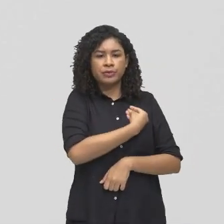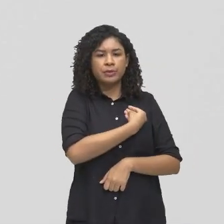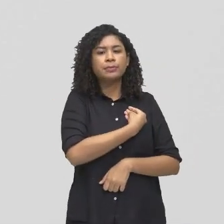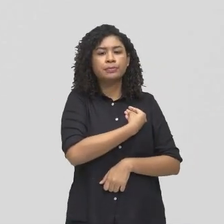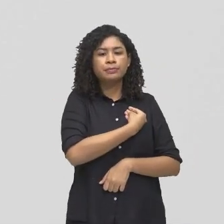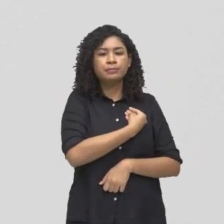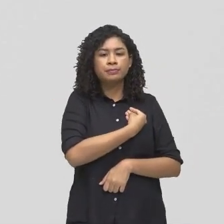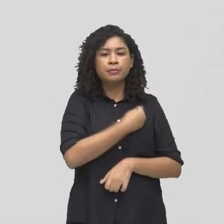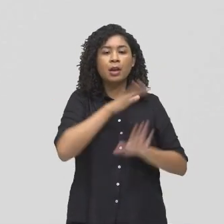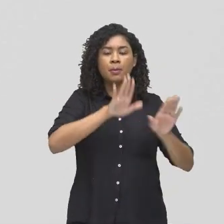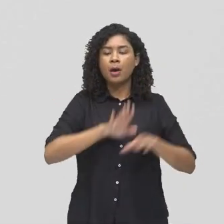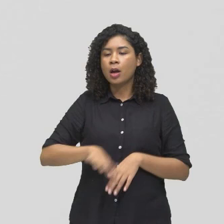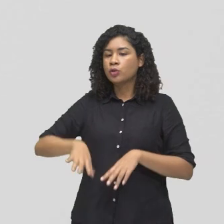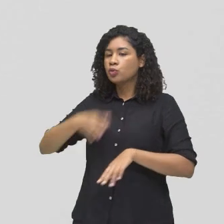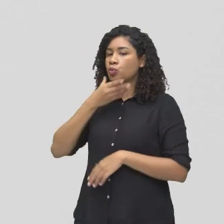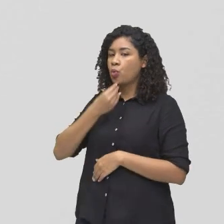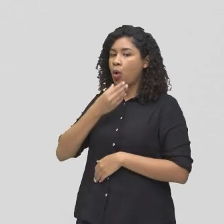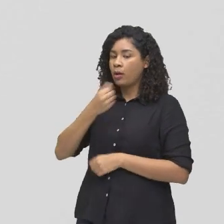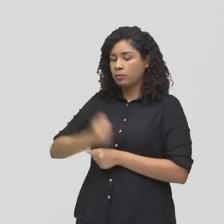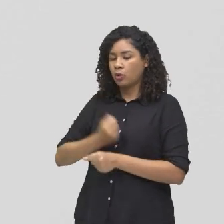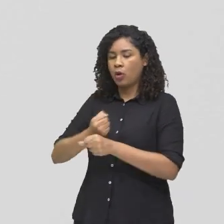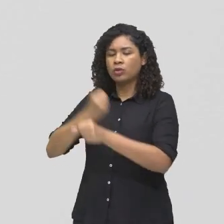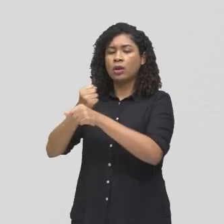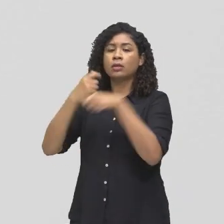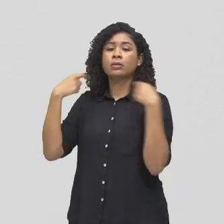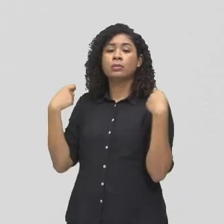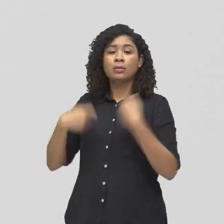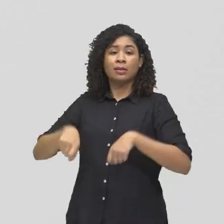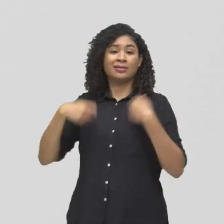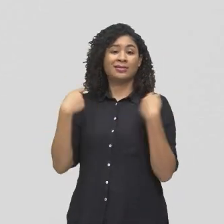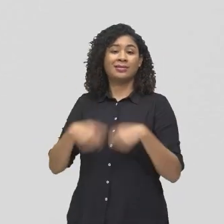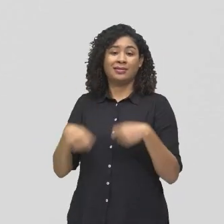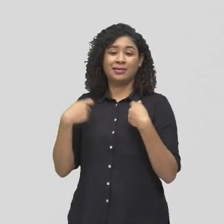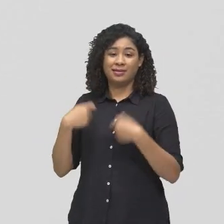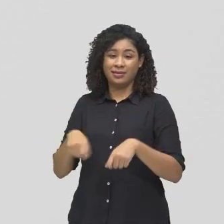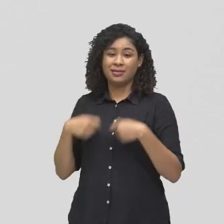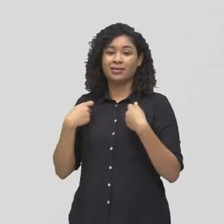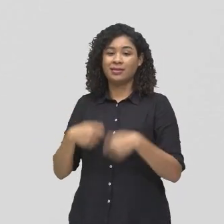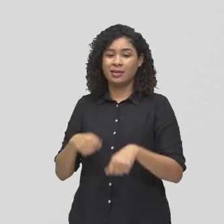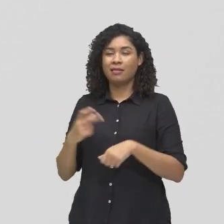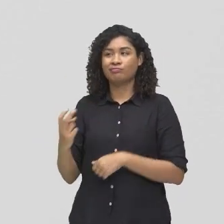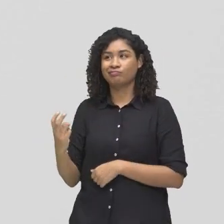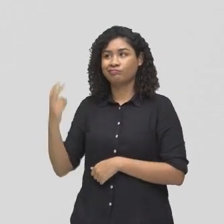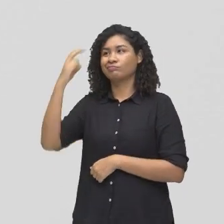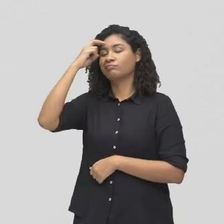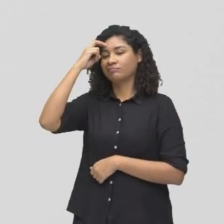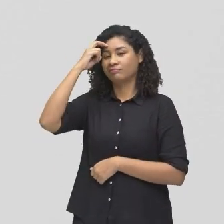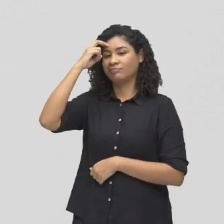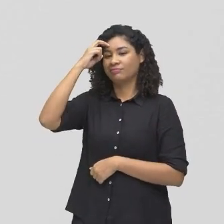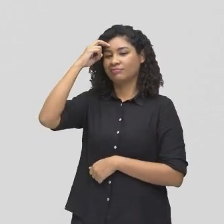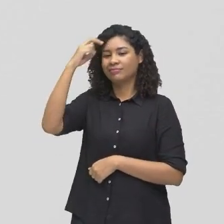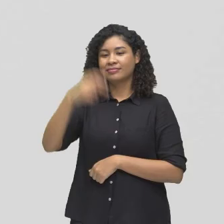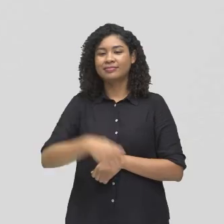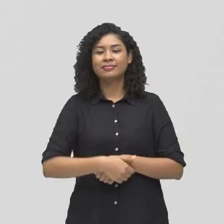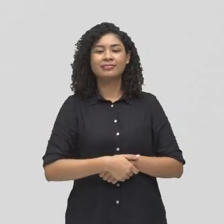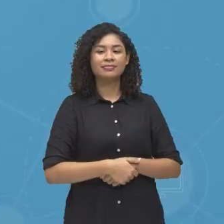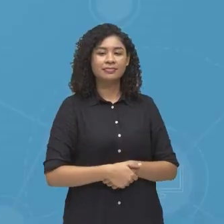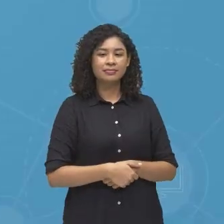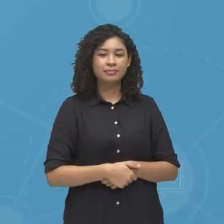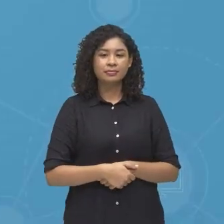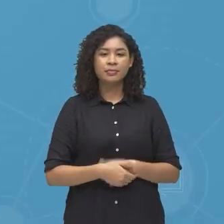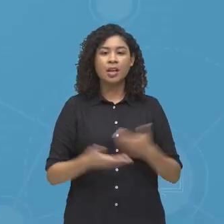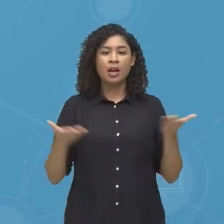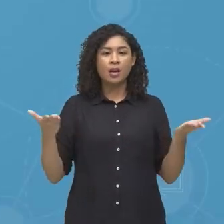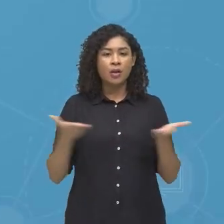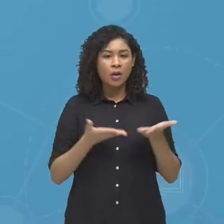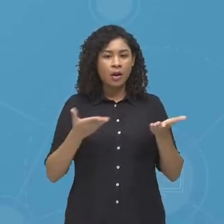o homem constrói a sua casa por uma necessidade cultural. E eu gostaria de